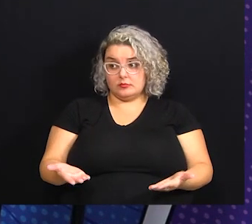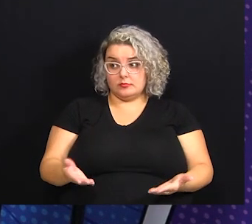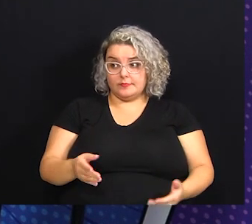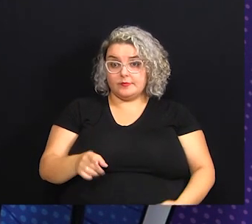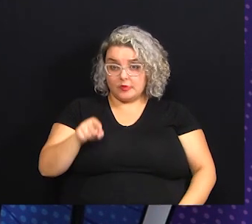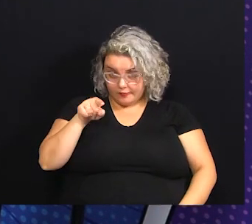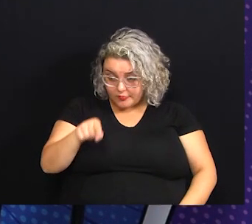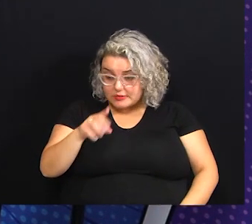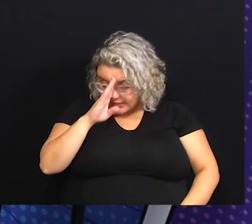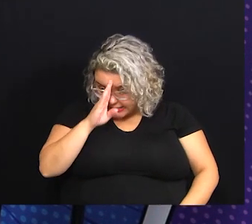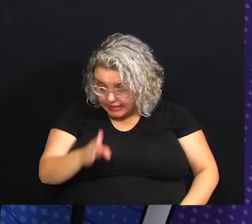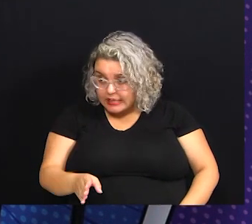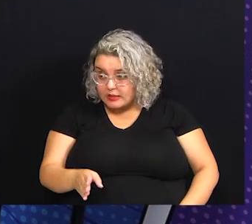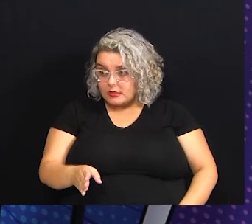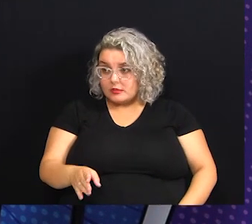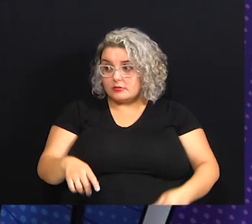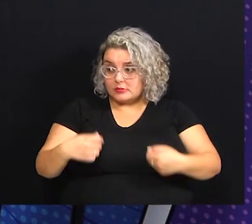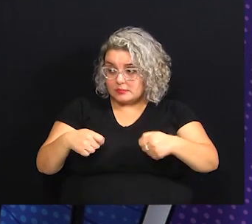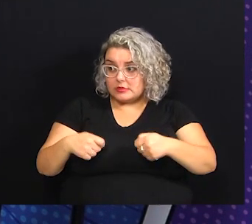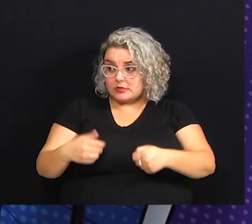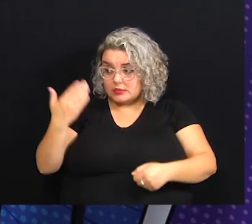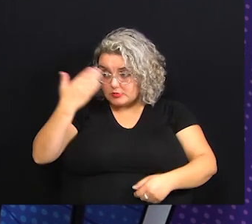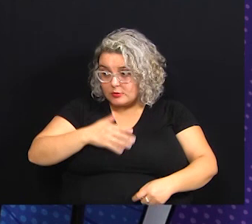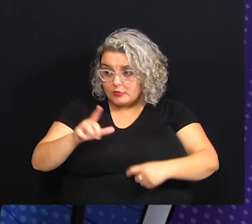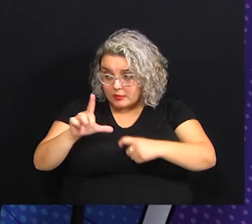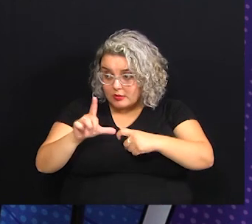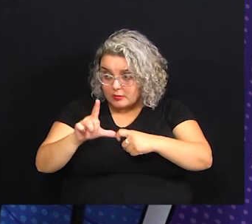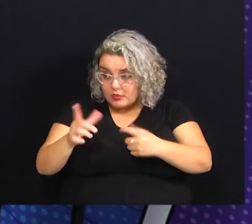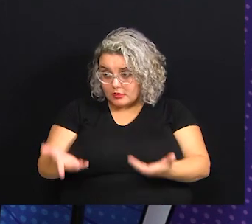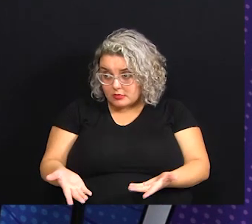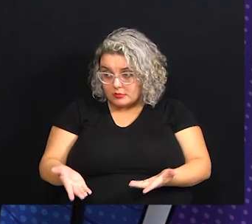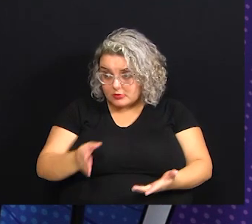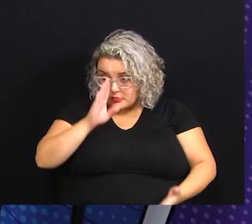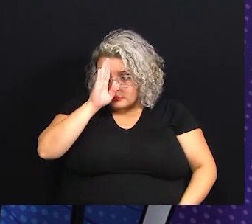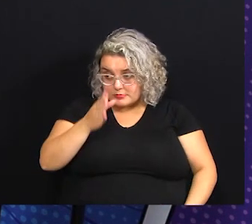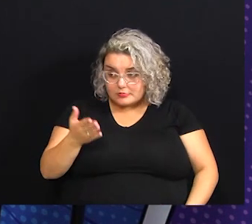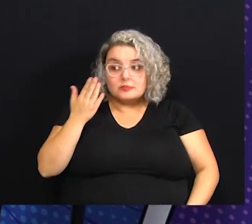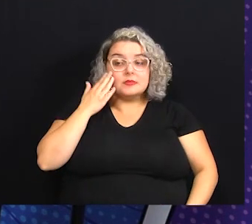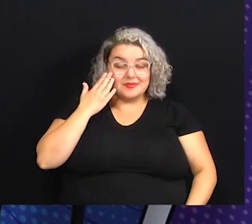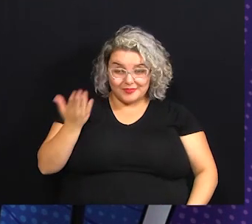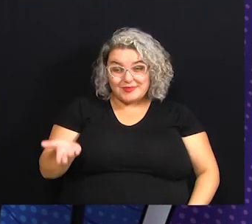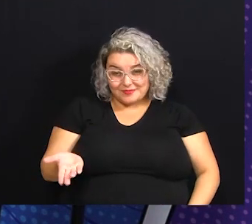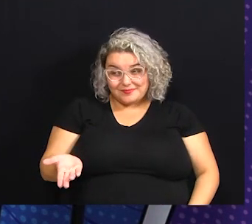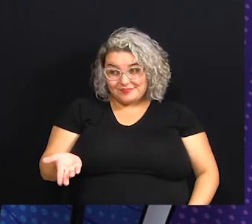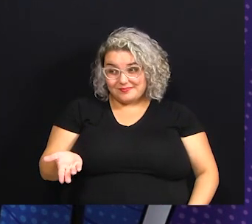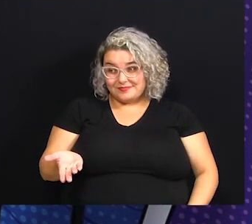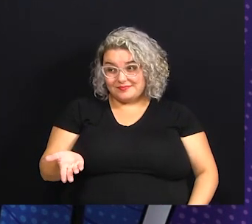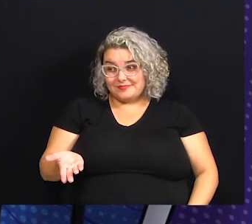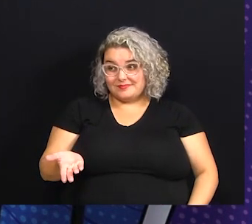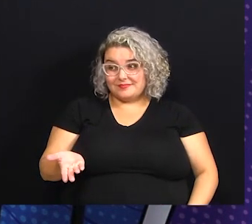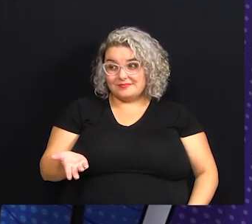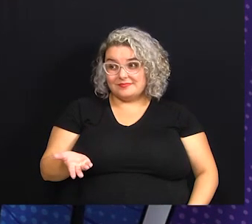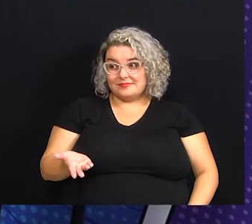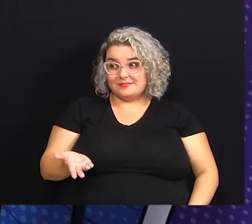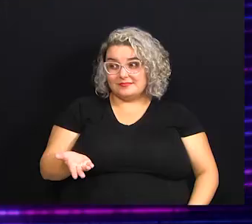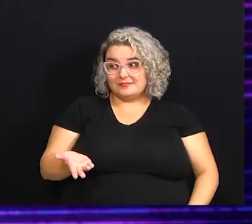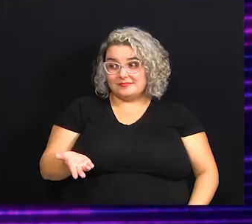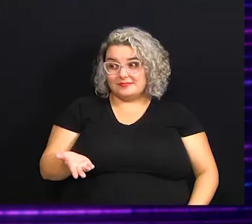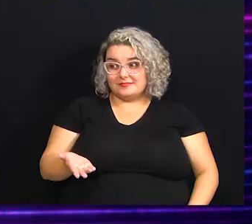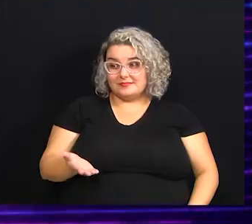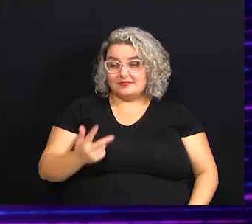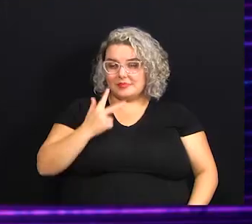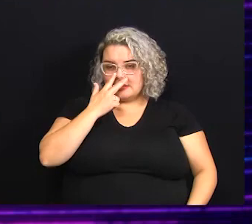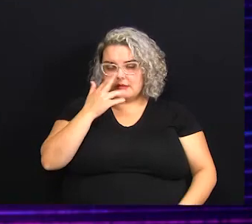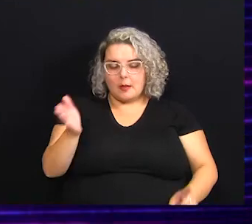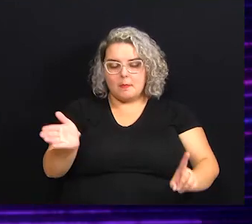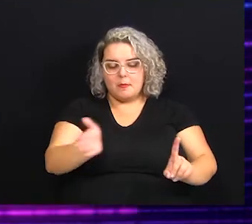é hétero, você tem que ter um laudo pra provar que você é hétero. Sabe? Tipo, é como se fosse um tapa na minha